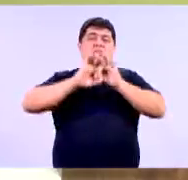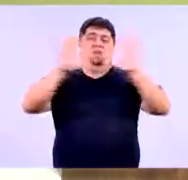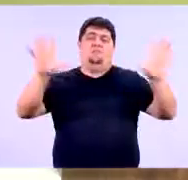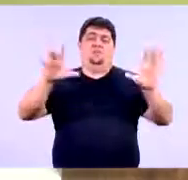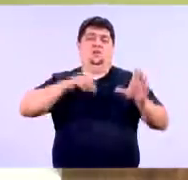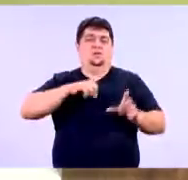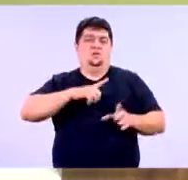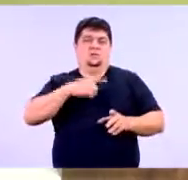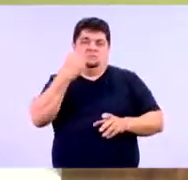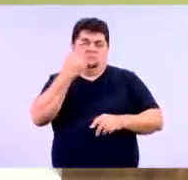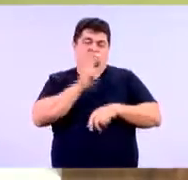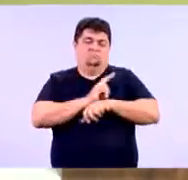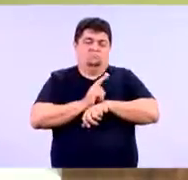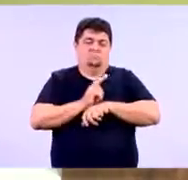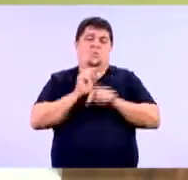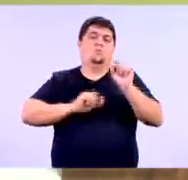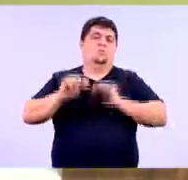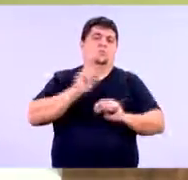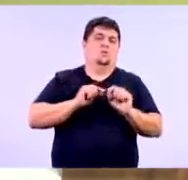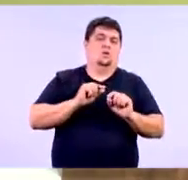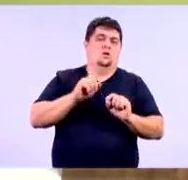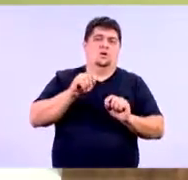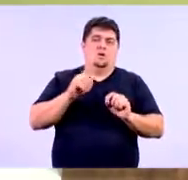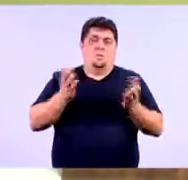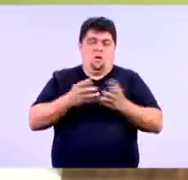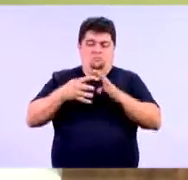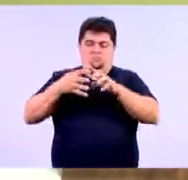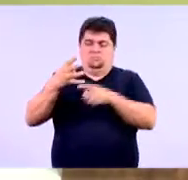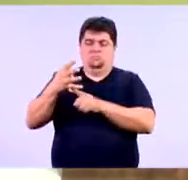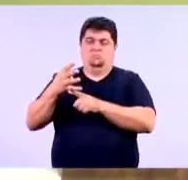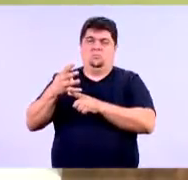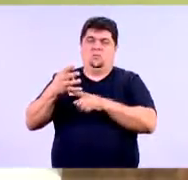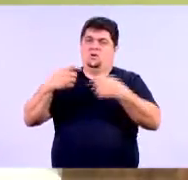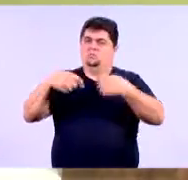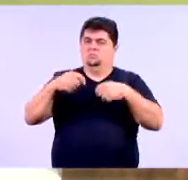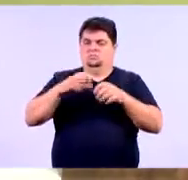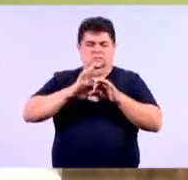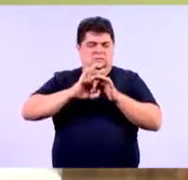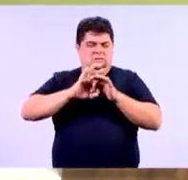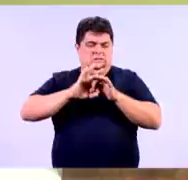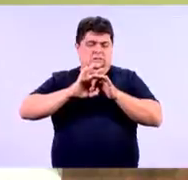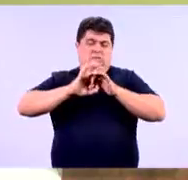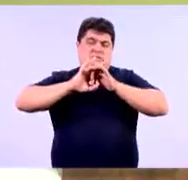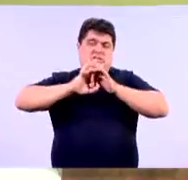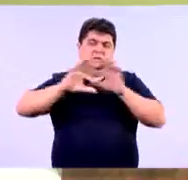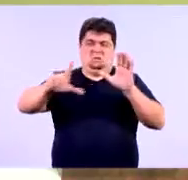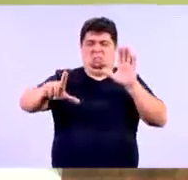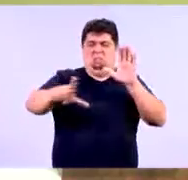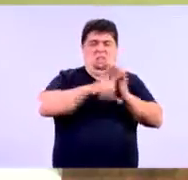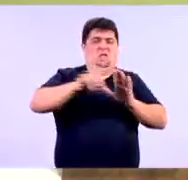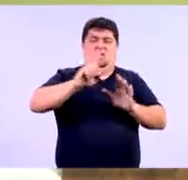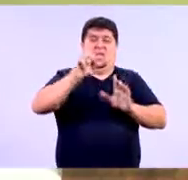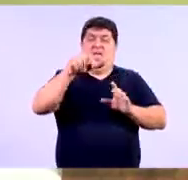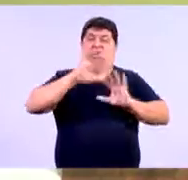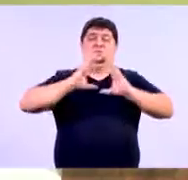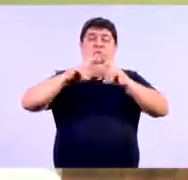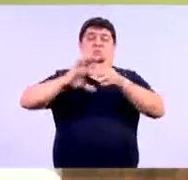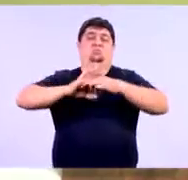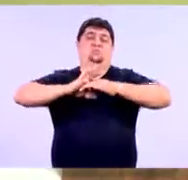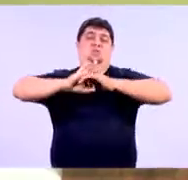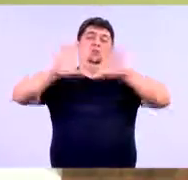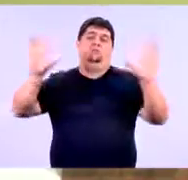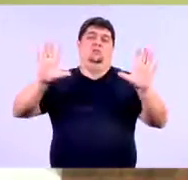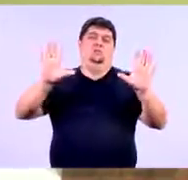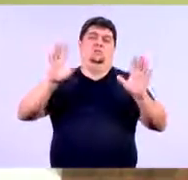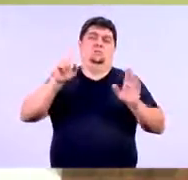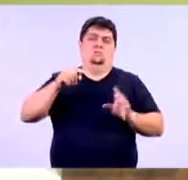dispositivo, que nós veremos também adiante, mas nesses 4, não há exigência de uma lei propriamente dita para